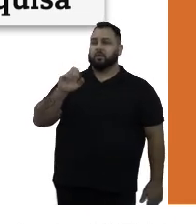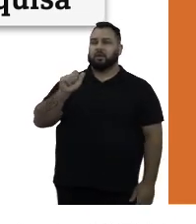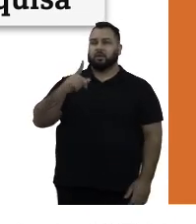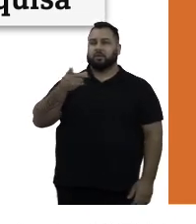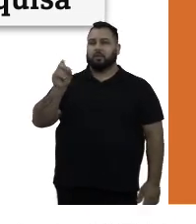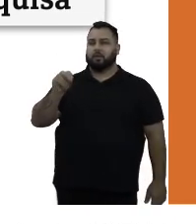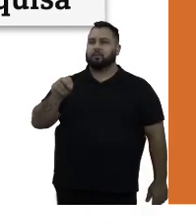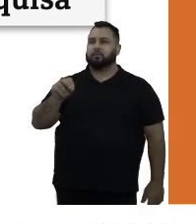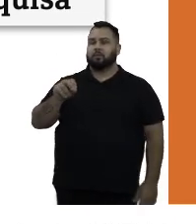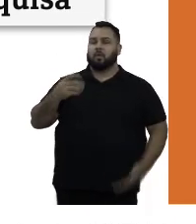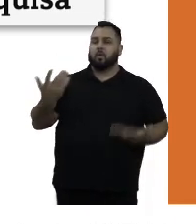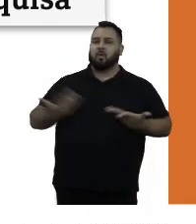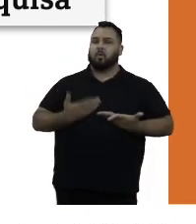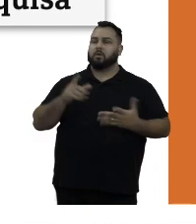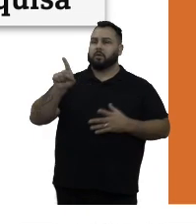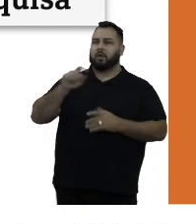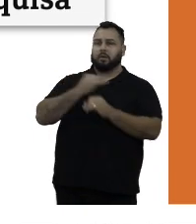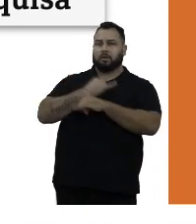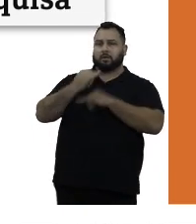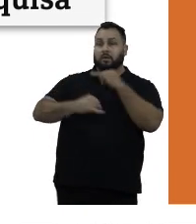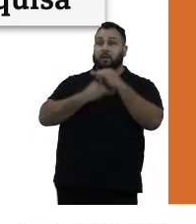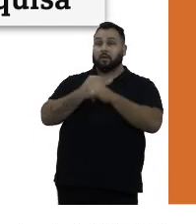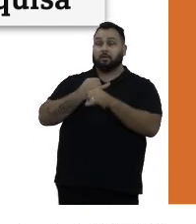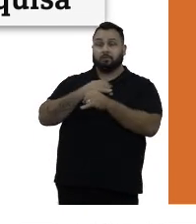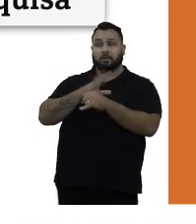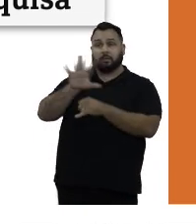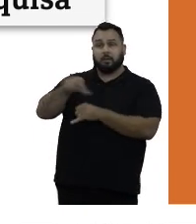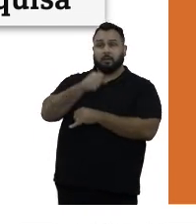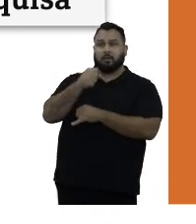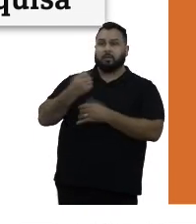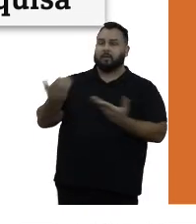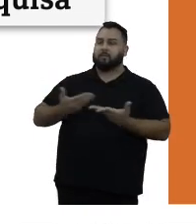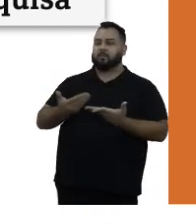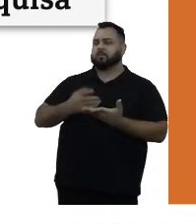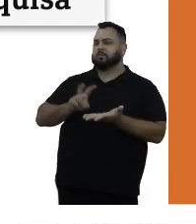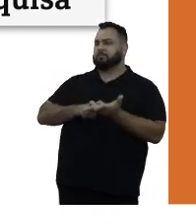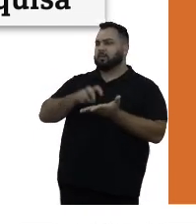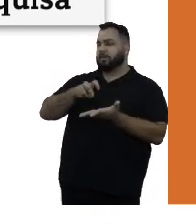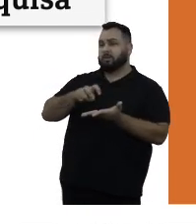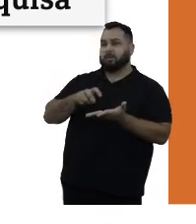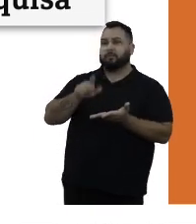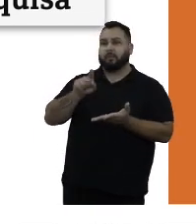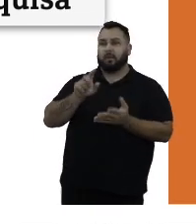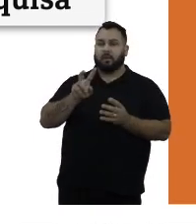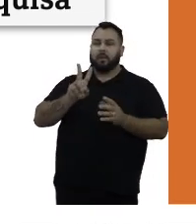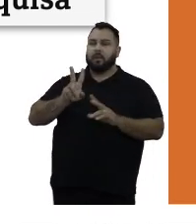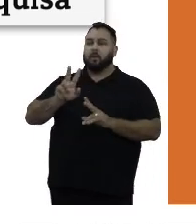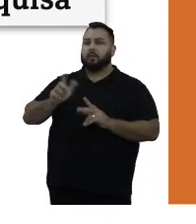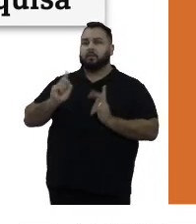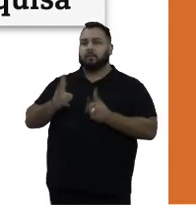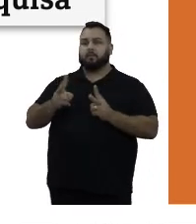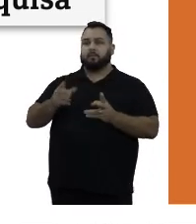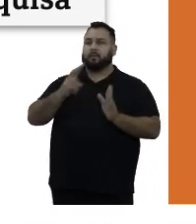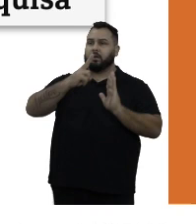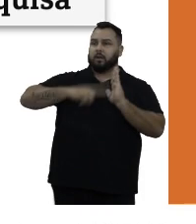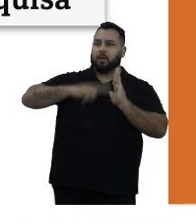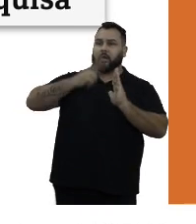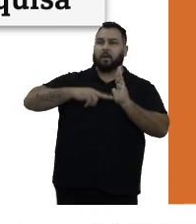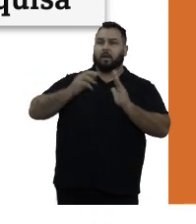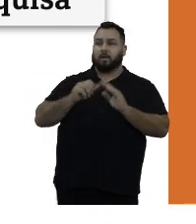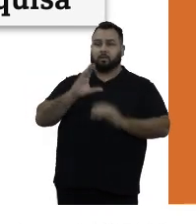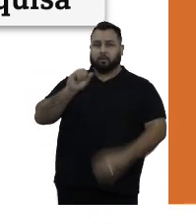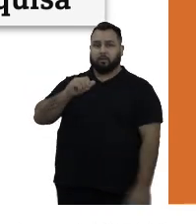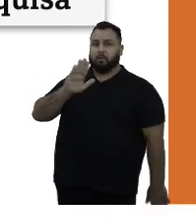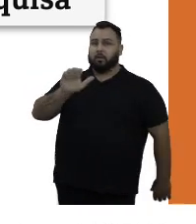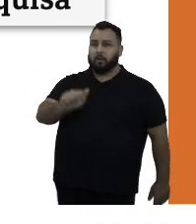internet, porque eu estava lendo algumas matérias hoje de manhã, sempre acordo, vou ler as notícias e tal. E está ali, a Coca-Cola acaba de lançar